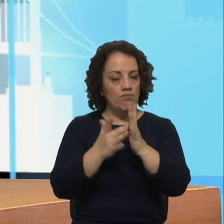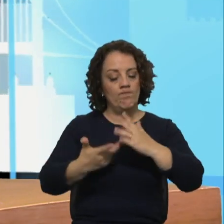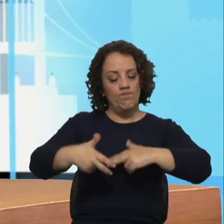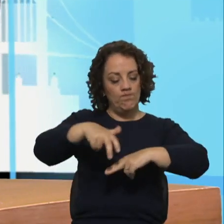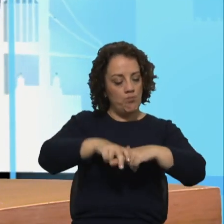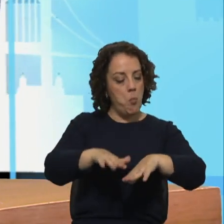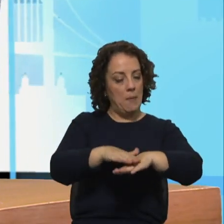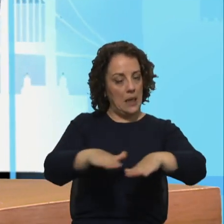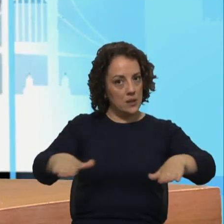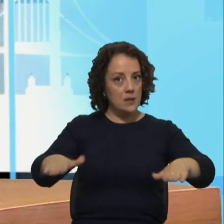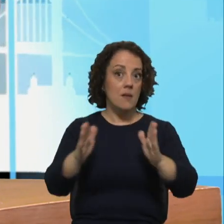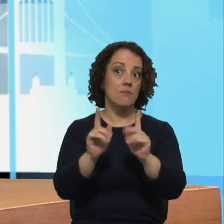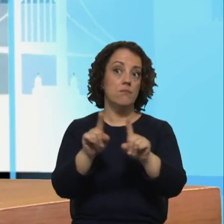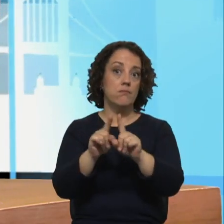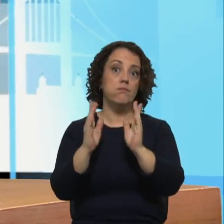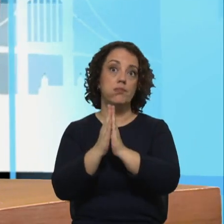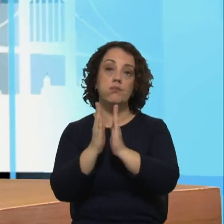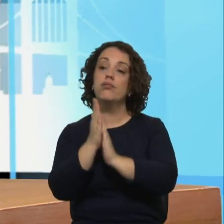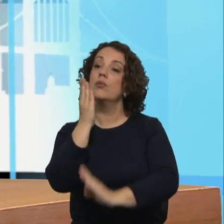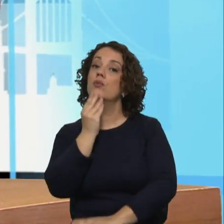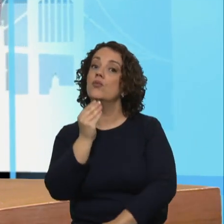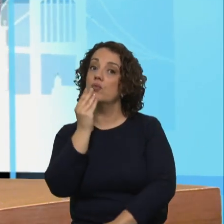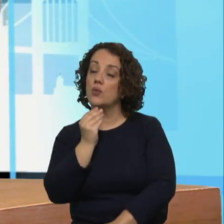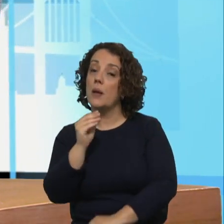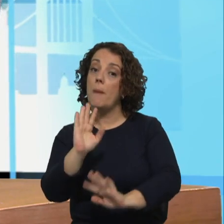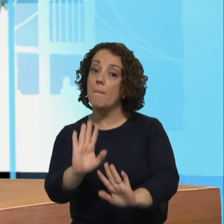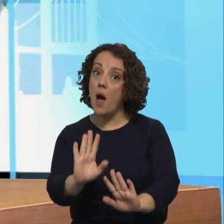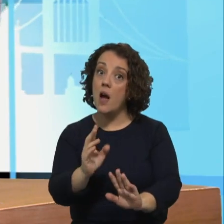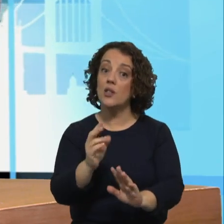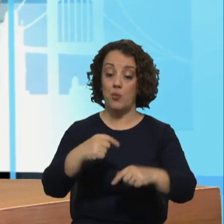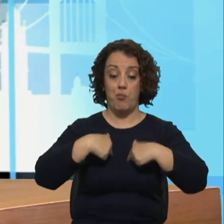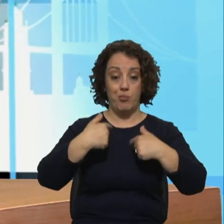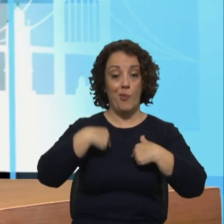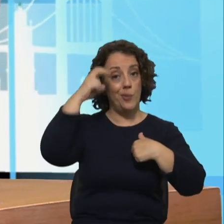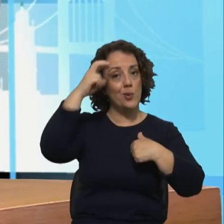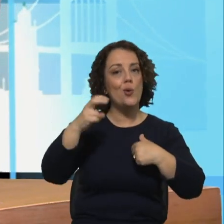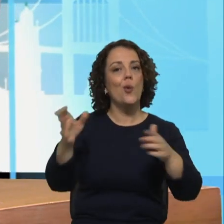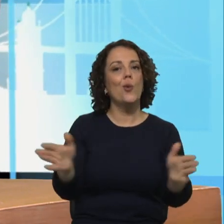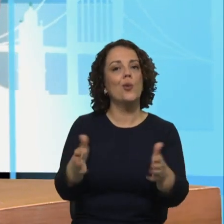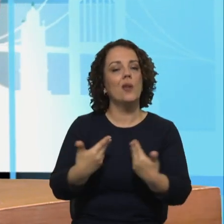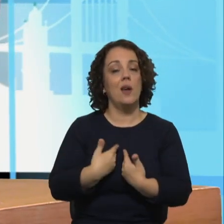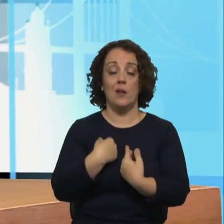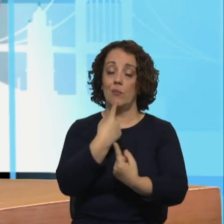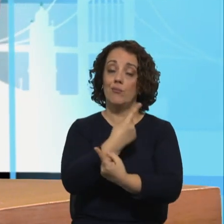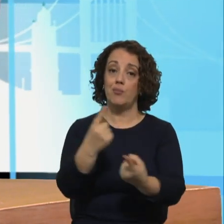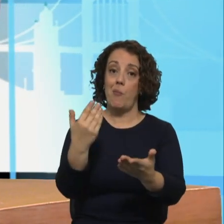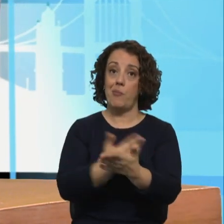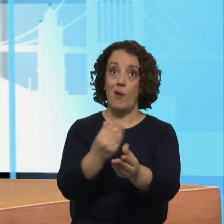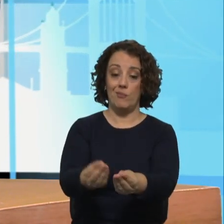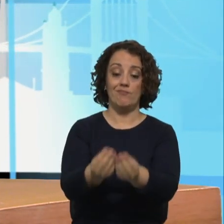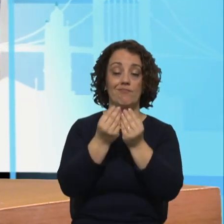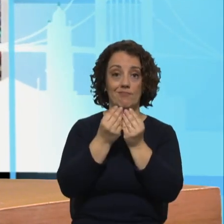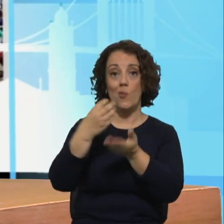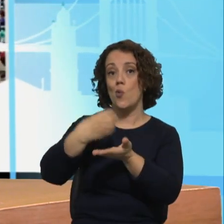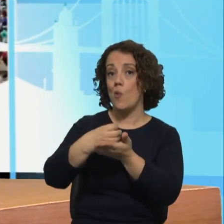com uma novidade. O Cordeiro Pascal é ele, e tomando o pão disse, tomai e comei, isto é o meu corpo. E tomando o cálice, tomai e